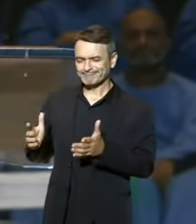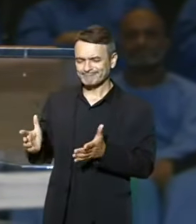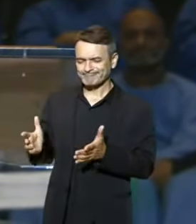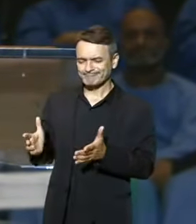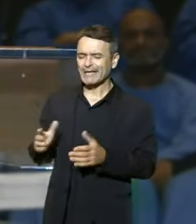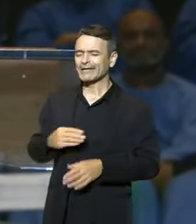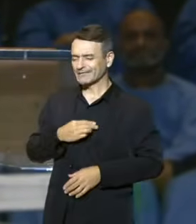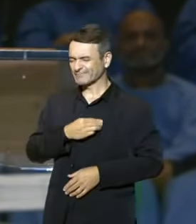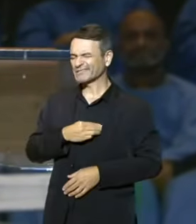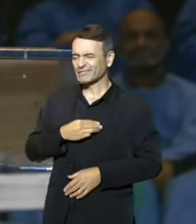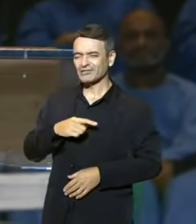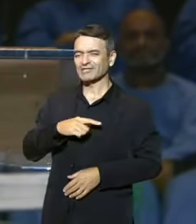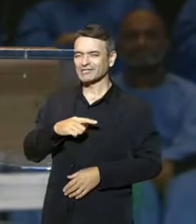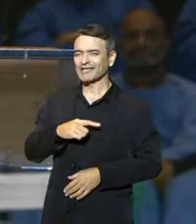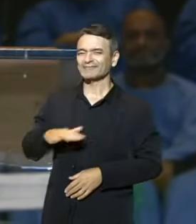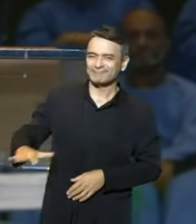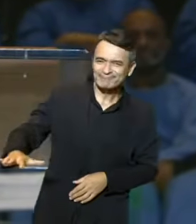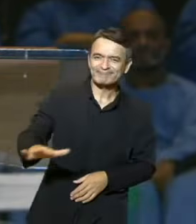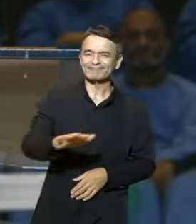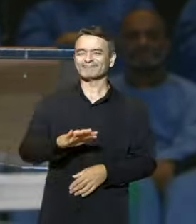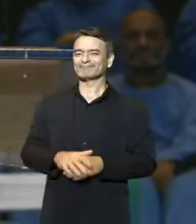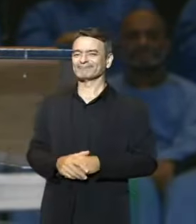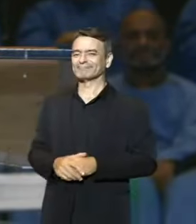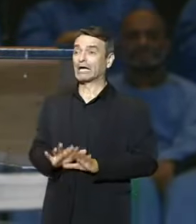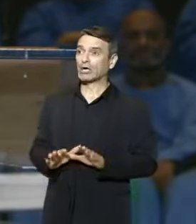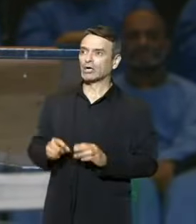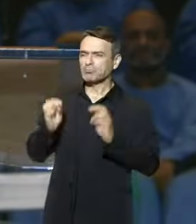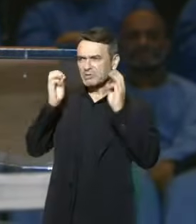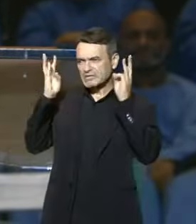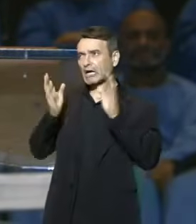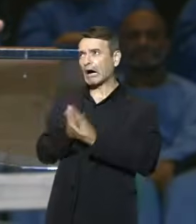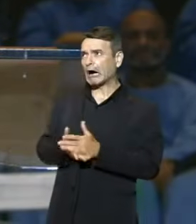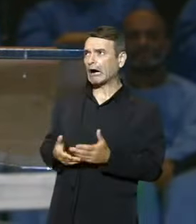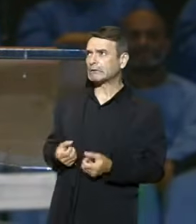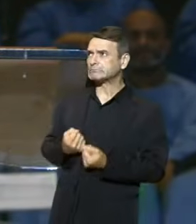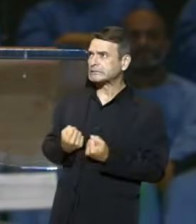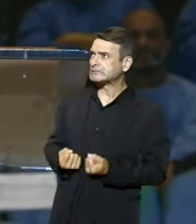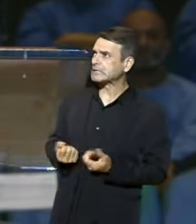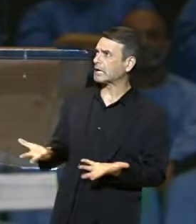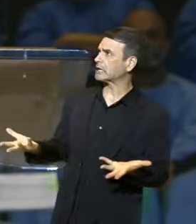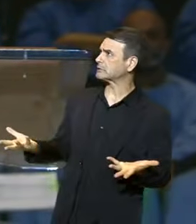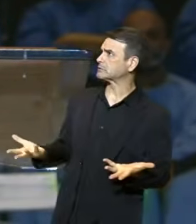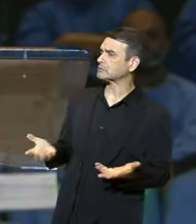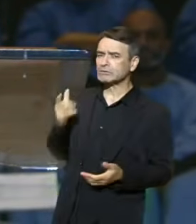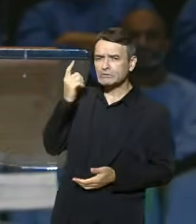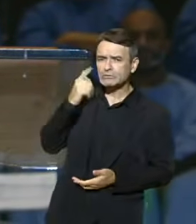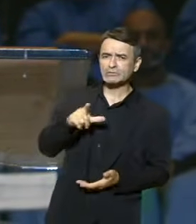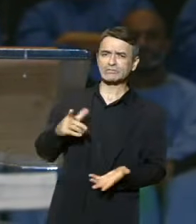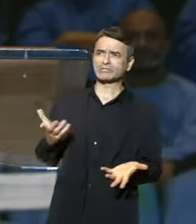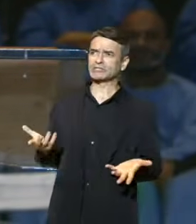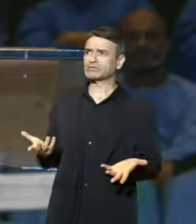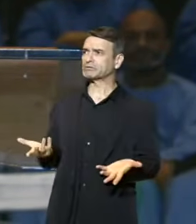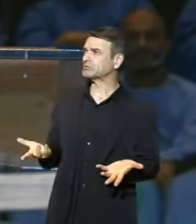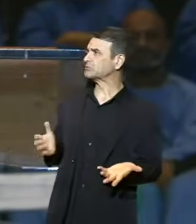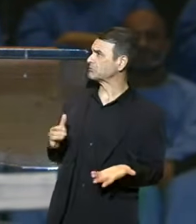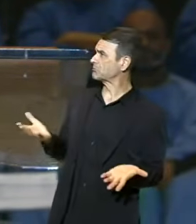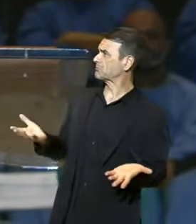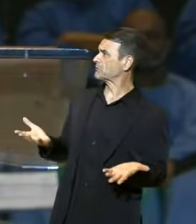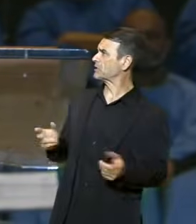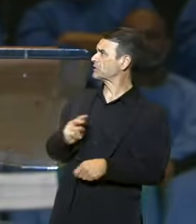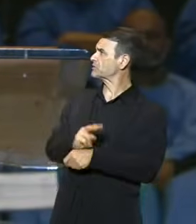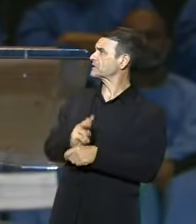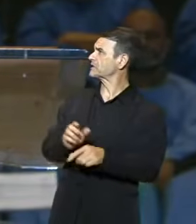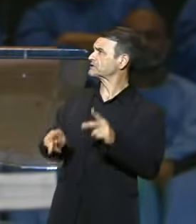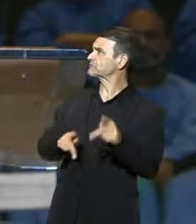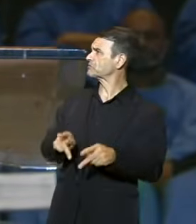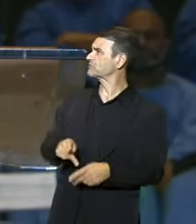tinha desejo de comer carne. Moisés está dizendo: o fardo é pesado demais. Eu não consigo mais cuidar desse